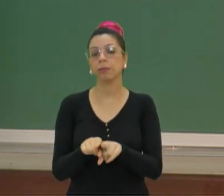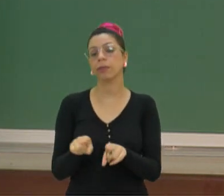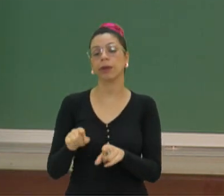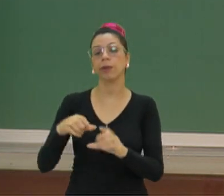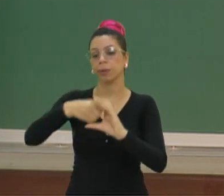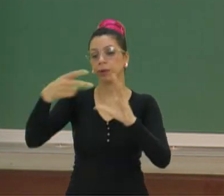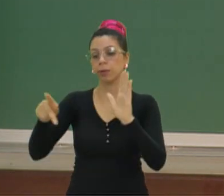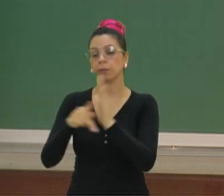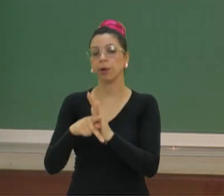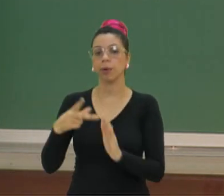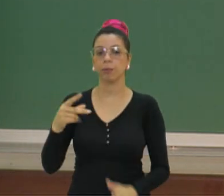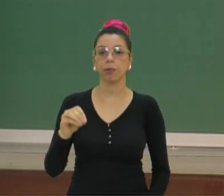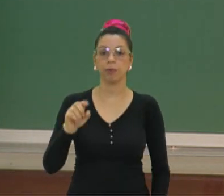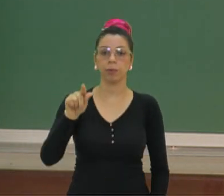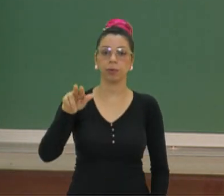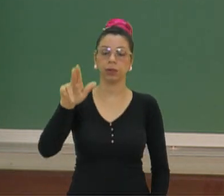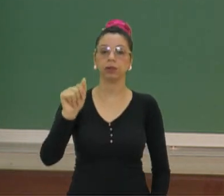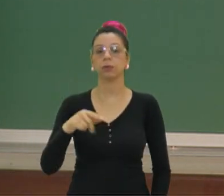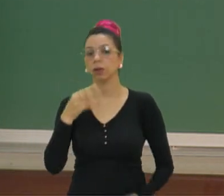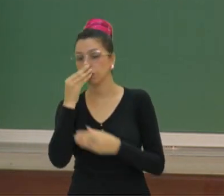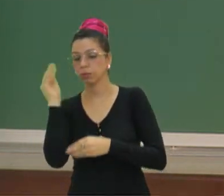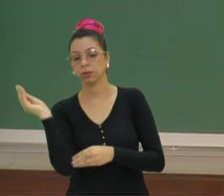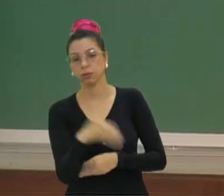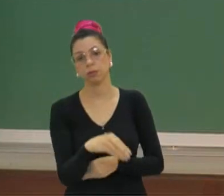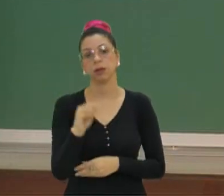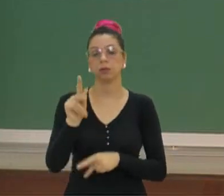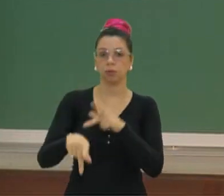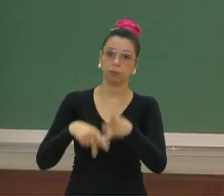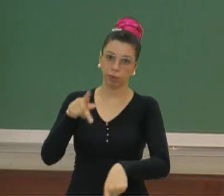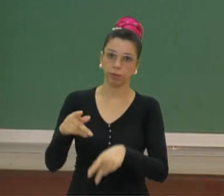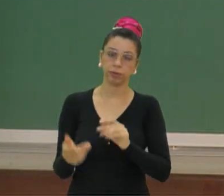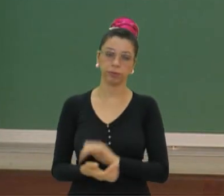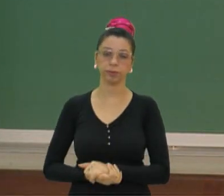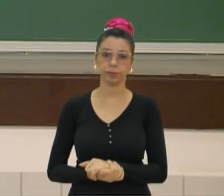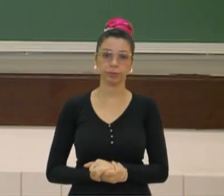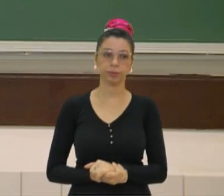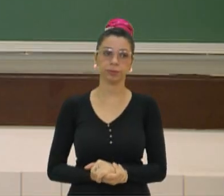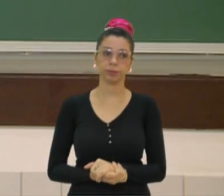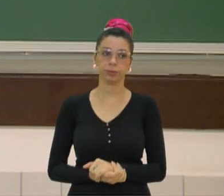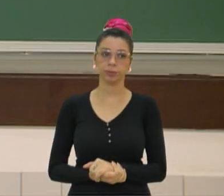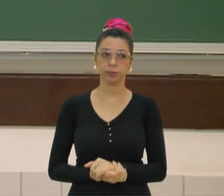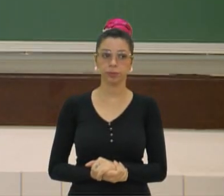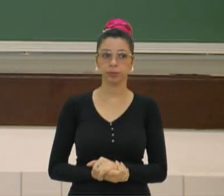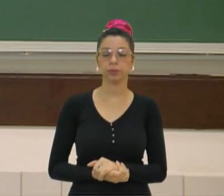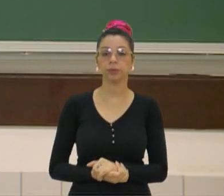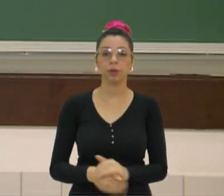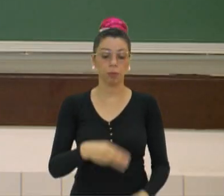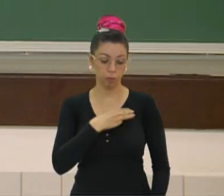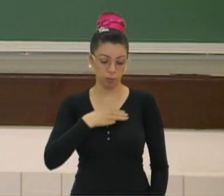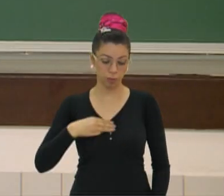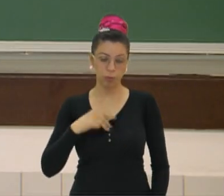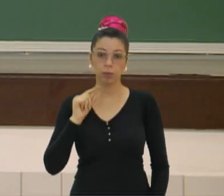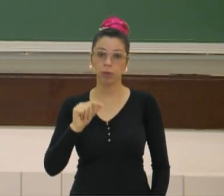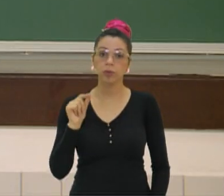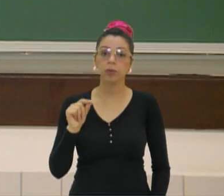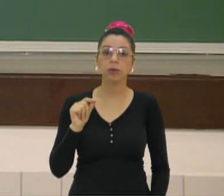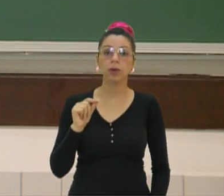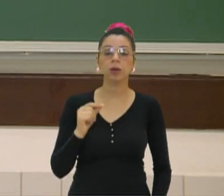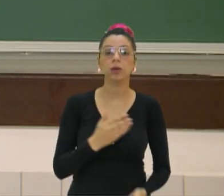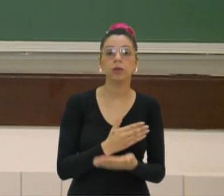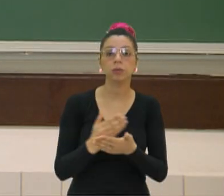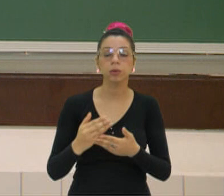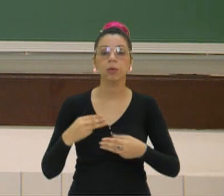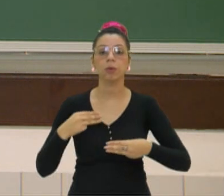esse desprezo pela ordem legal. Bom, vamos ao Dutra. General Eurico Gaspar Dutra tinha sido ministro da guerra